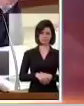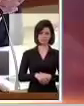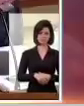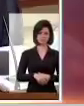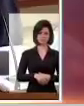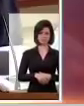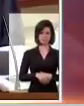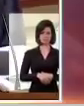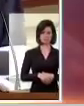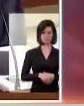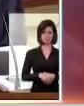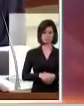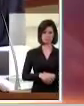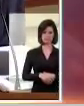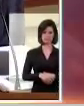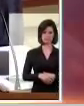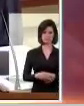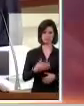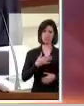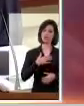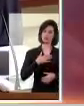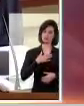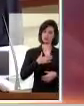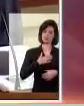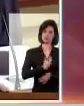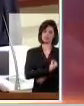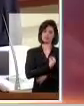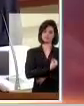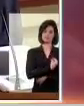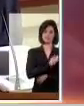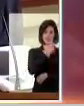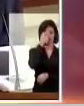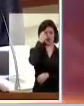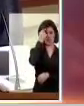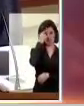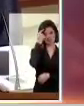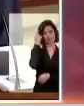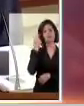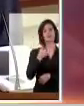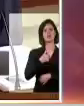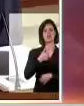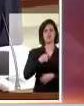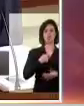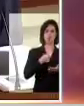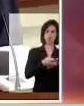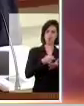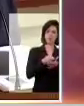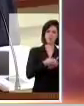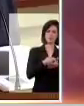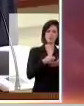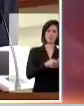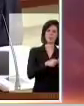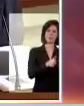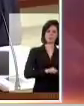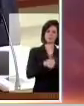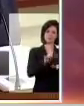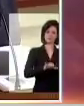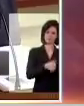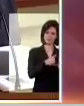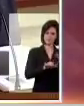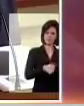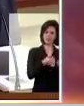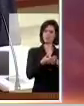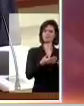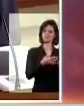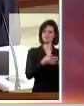Lula, a menos que alguém levante lá uma questão de ordem e vote a ADC antes do Sérgio Moro determinar a prisão. E em setembro, um mês antes da